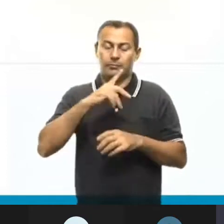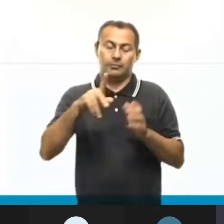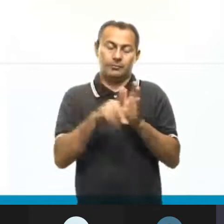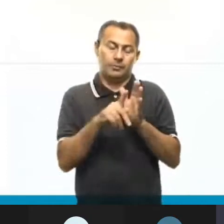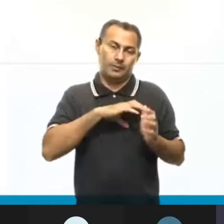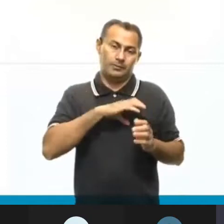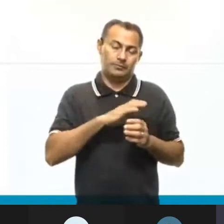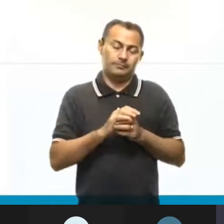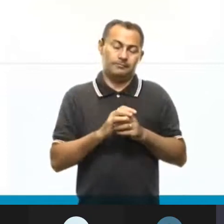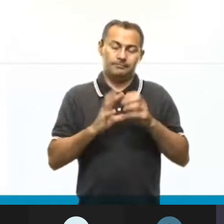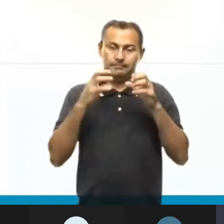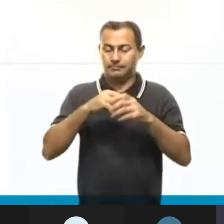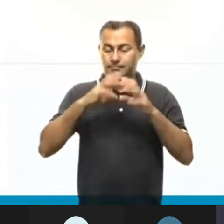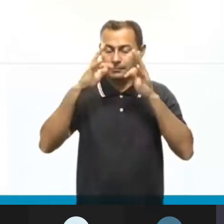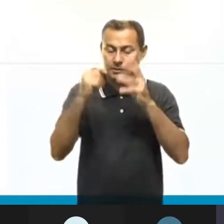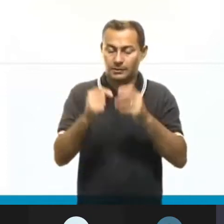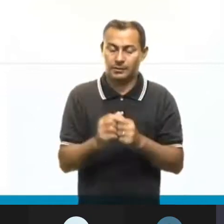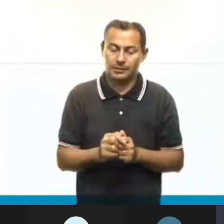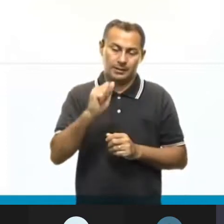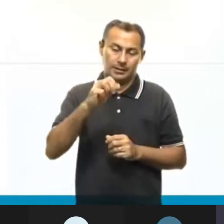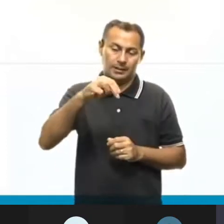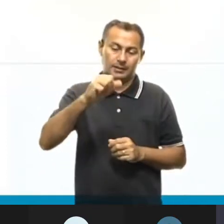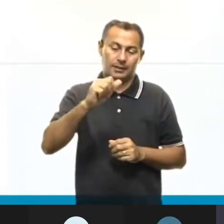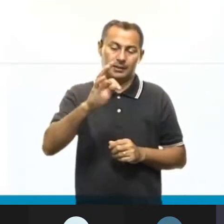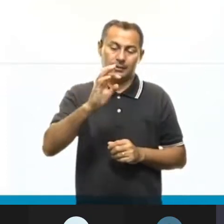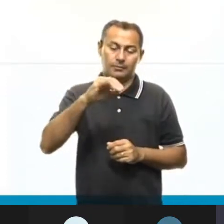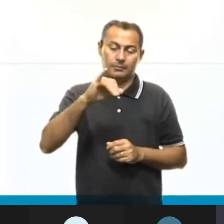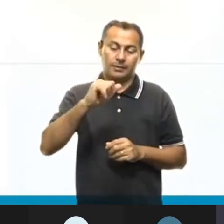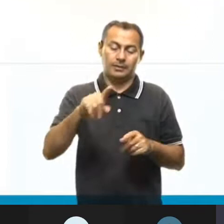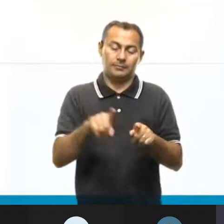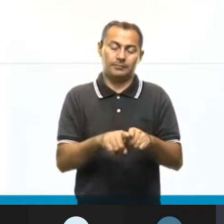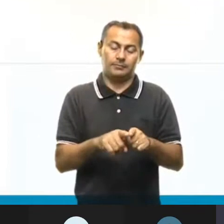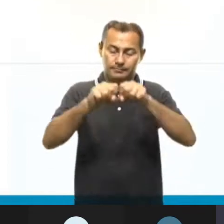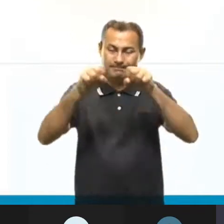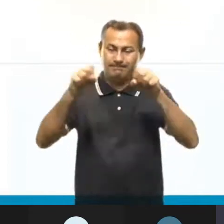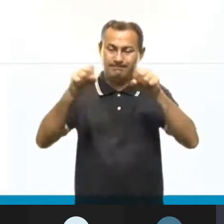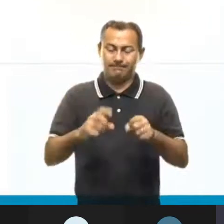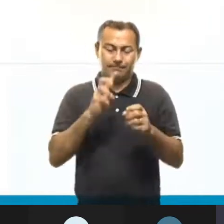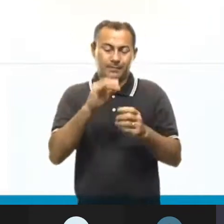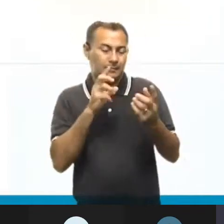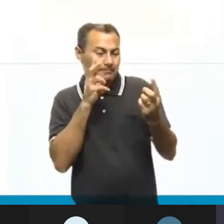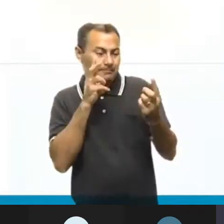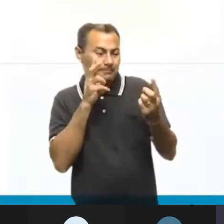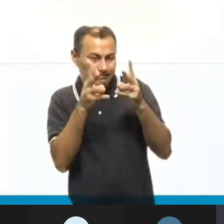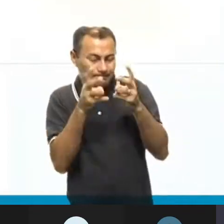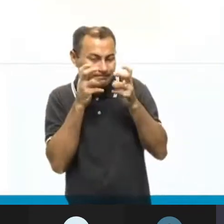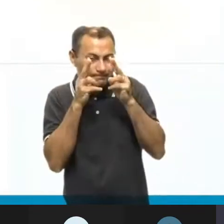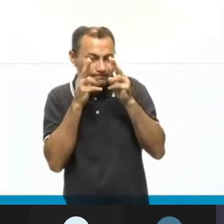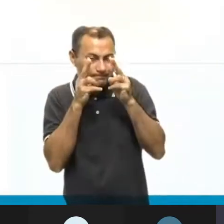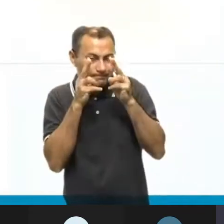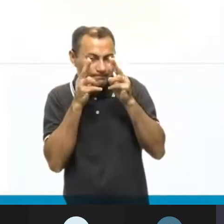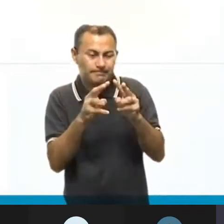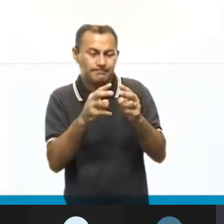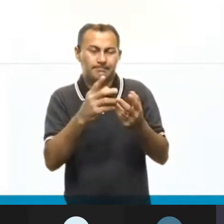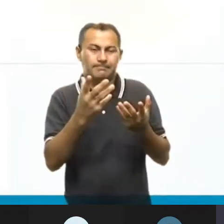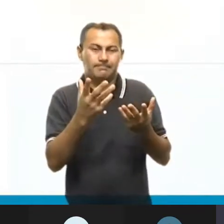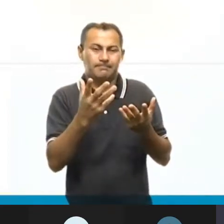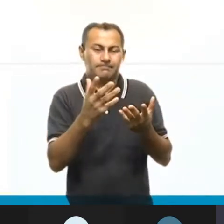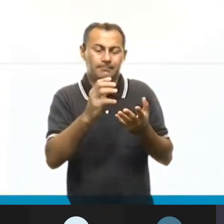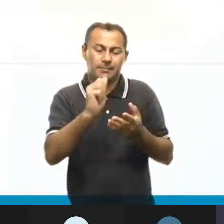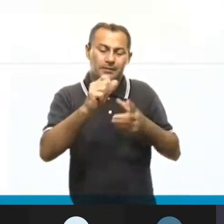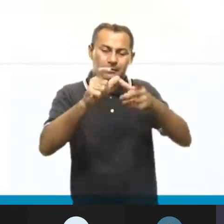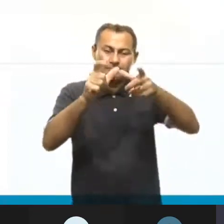as fissuras, tá? Então, toda a anatomia desse sistema vai ser, então, observada aí nas